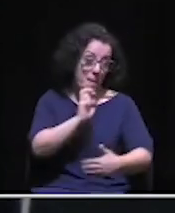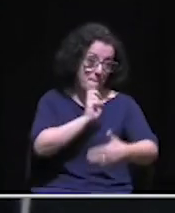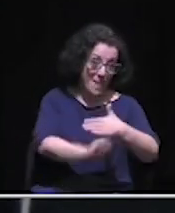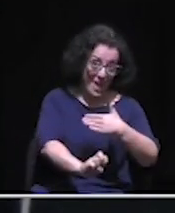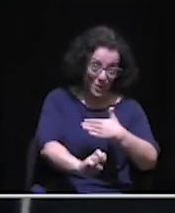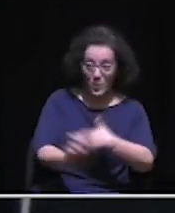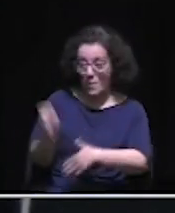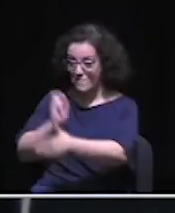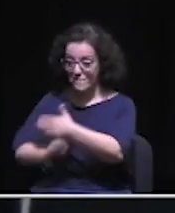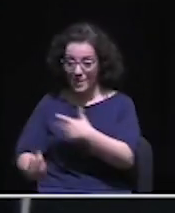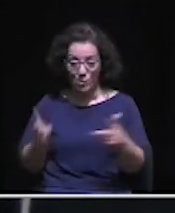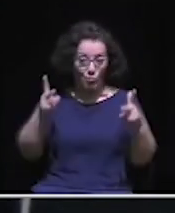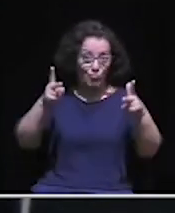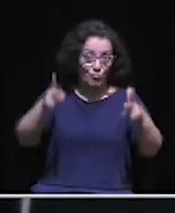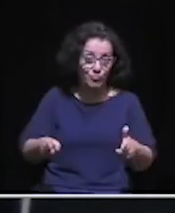metro, entre as quais